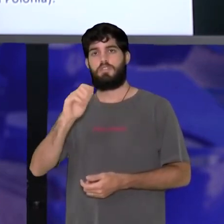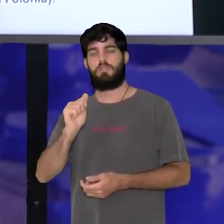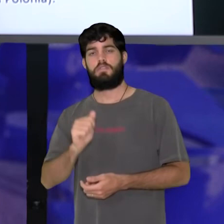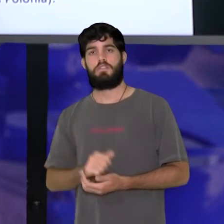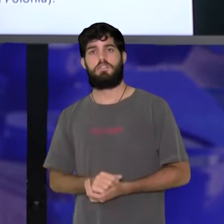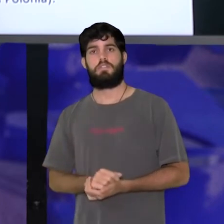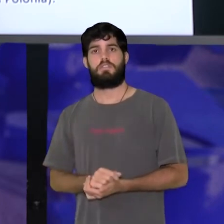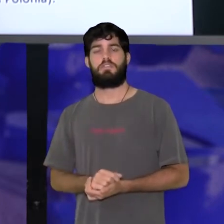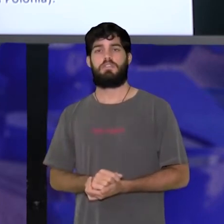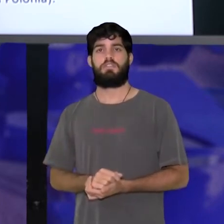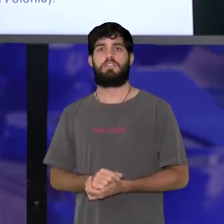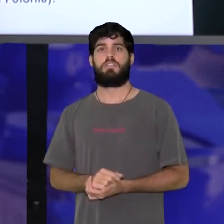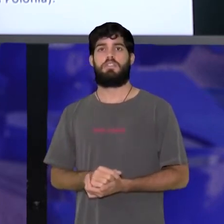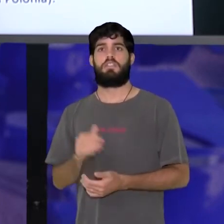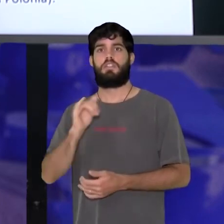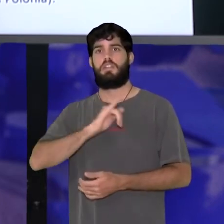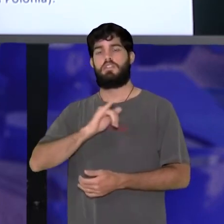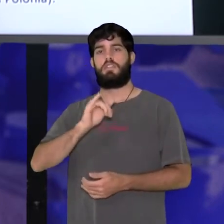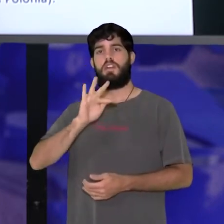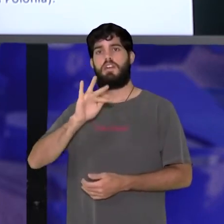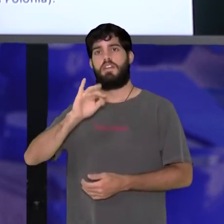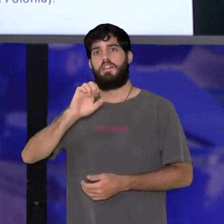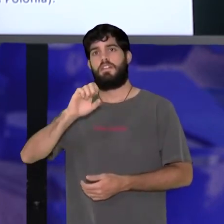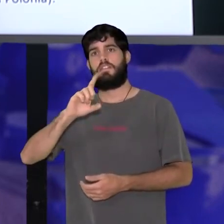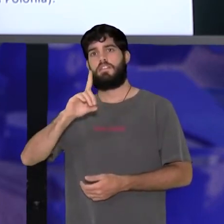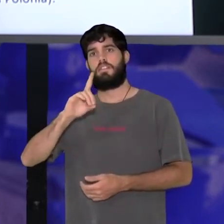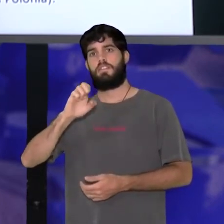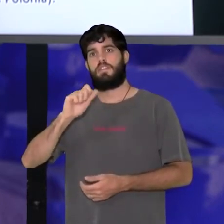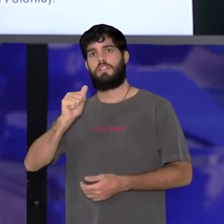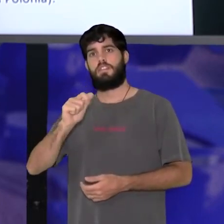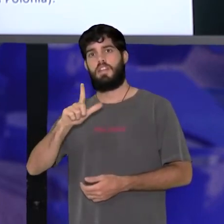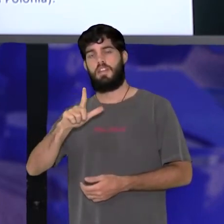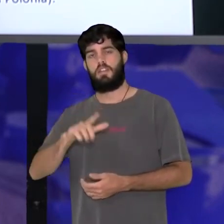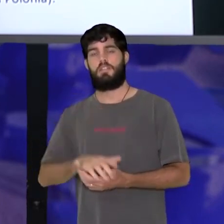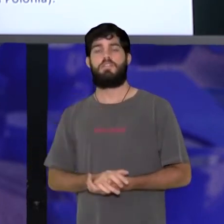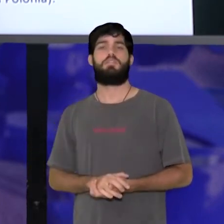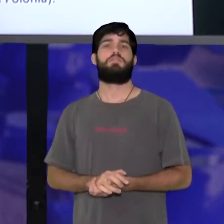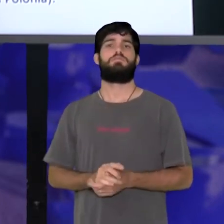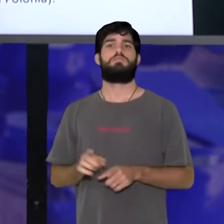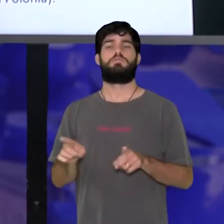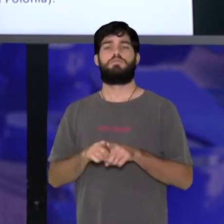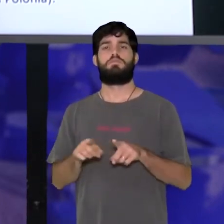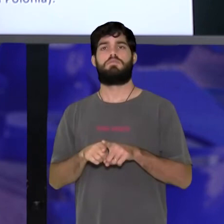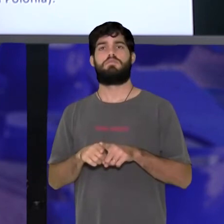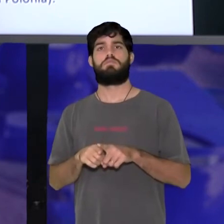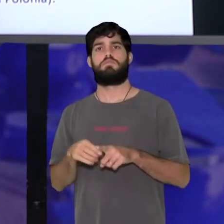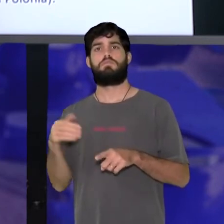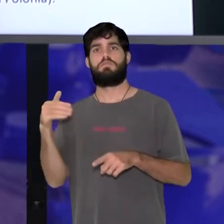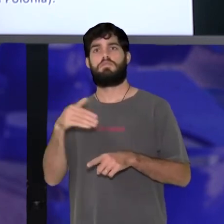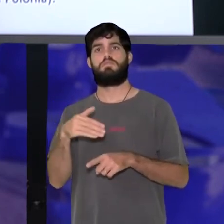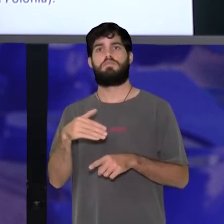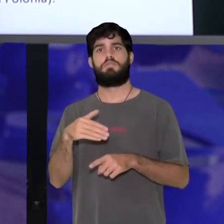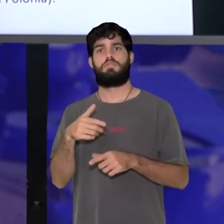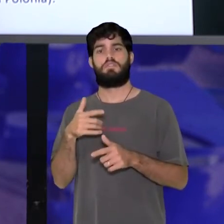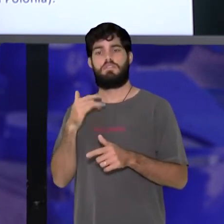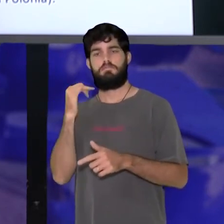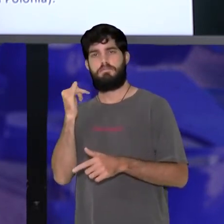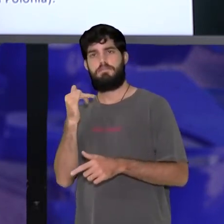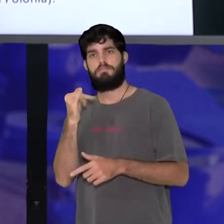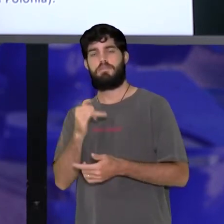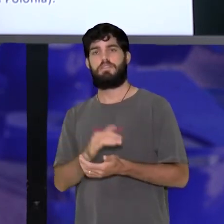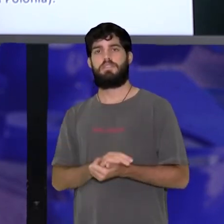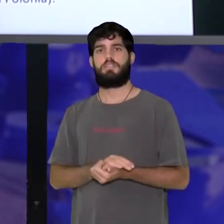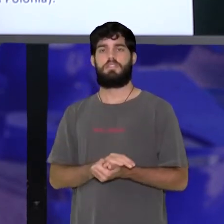Cuba. Avisaram a Fidel Castro, que preparou a defesa, e quando o ataque veio, ele foi